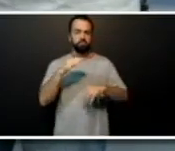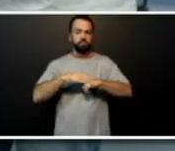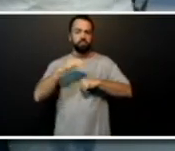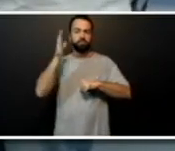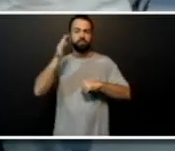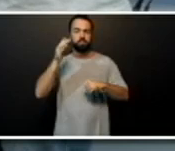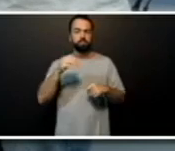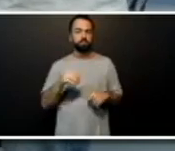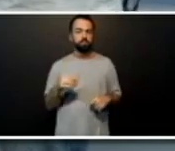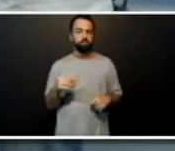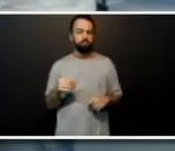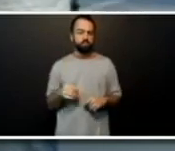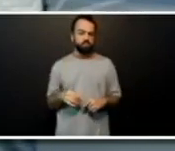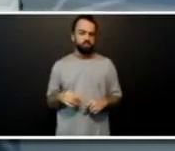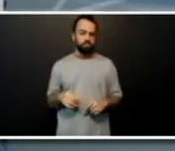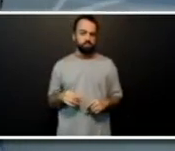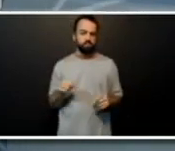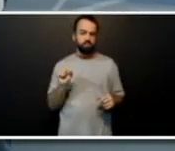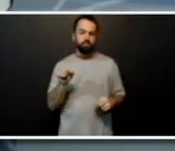Vamos pensar nisso aqui.